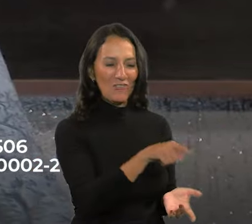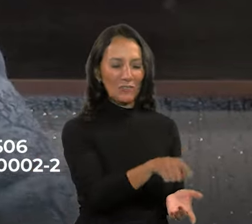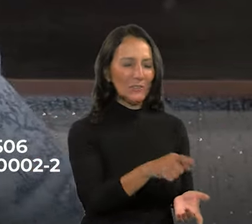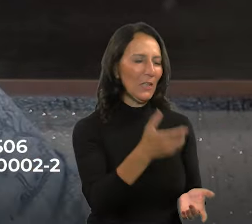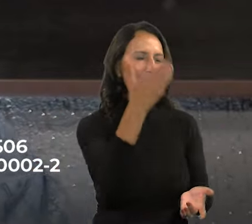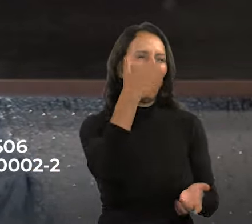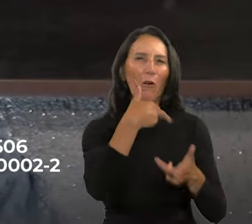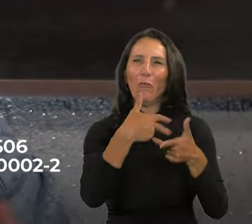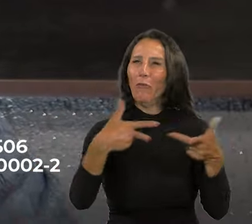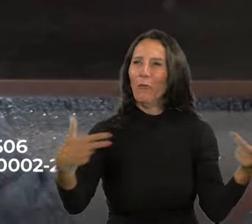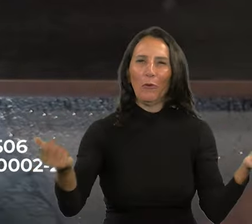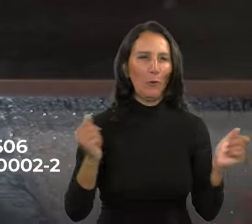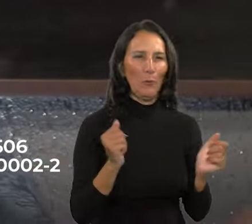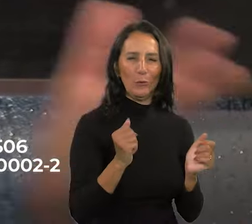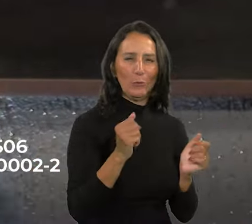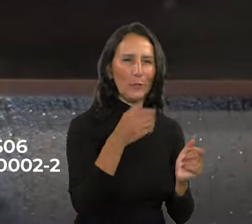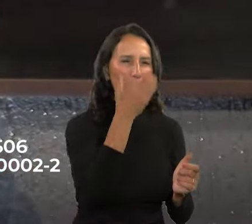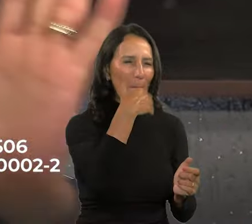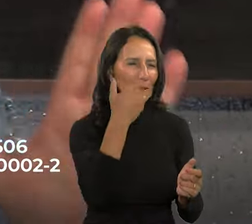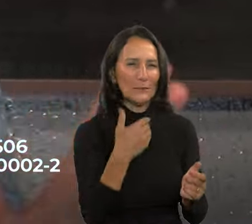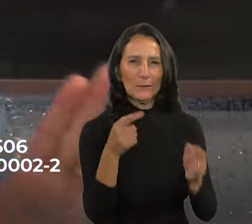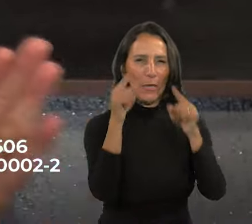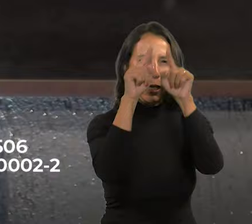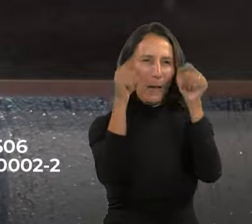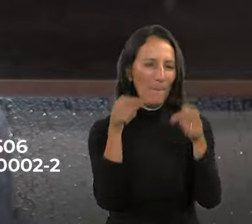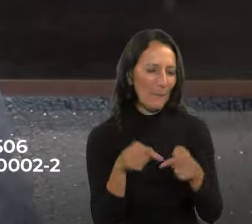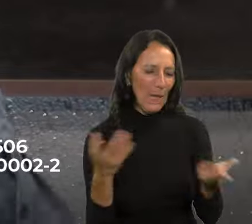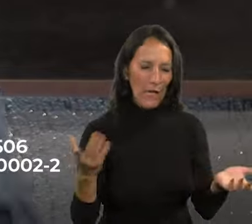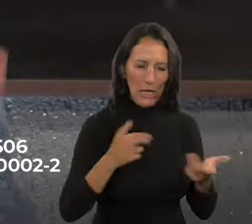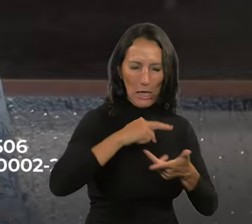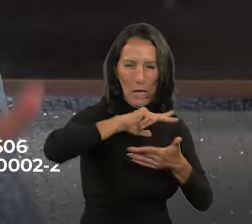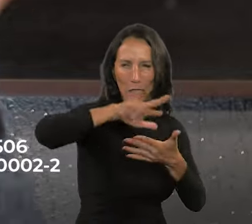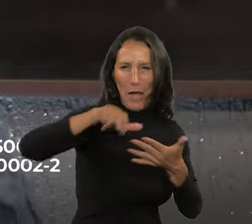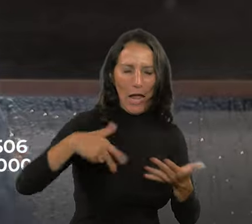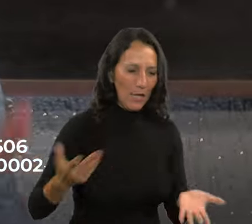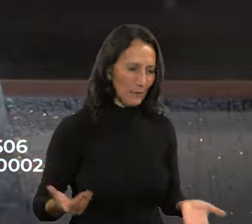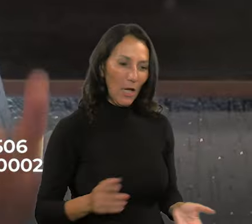comendo pera, comendo caqui? Não, você não pode. Adão,